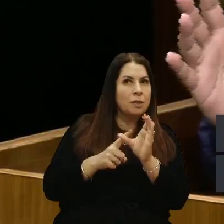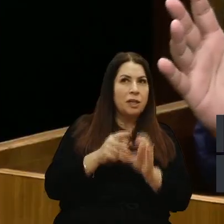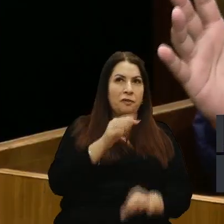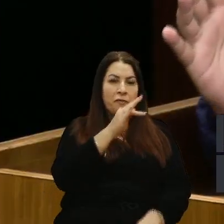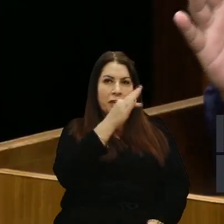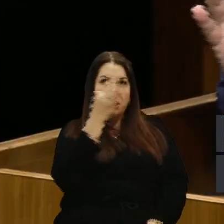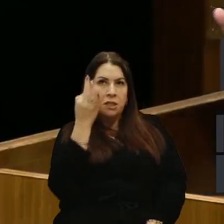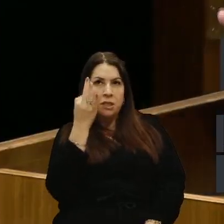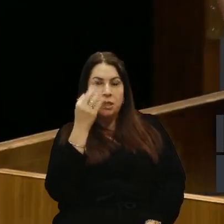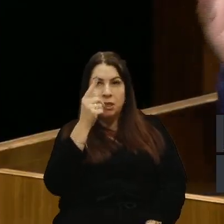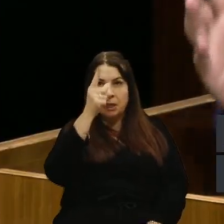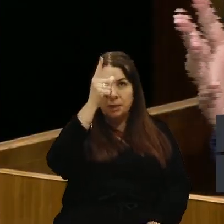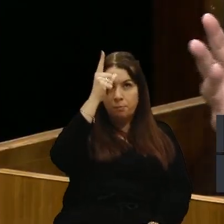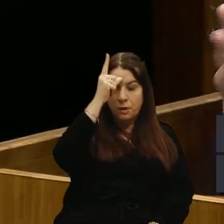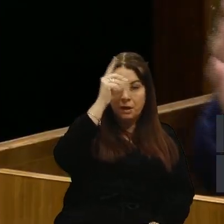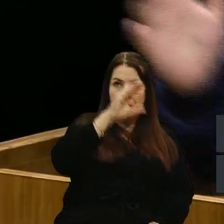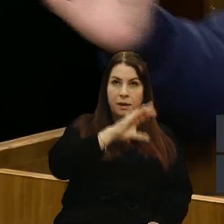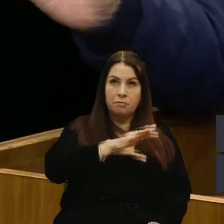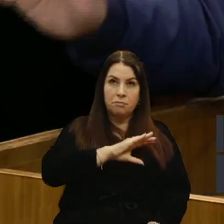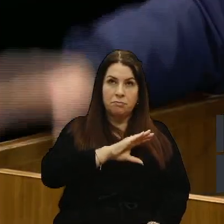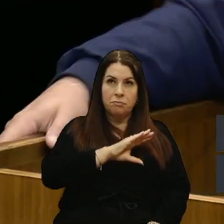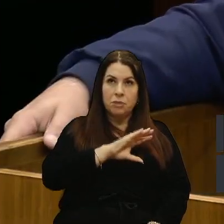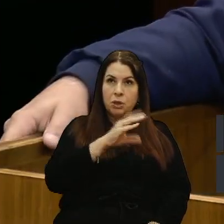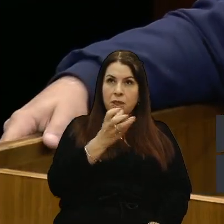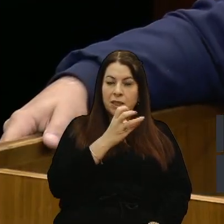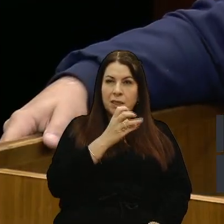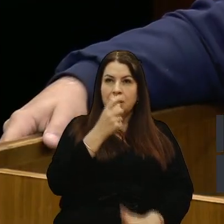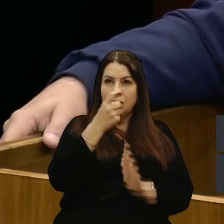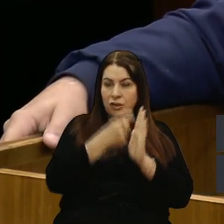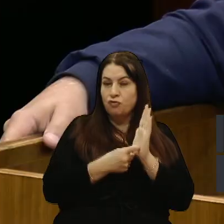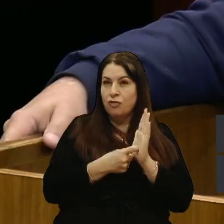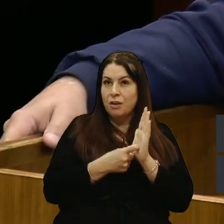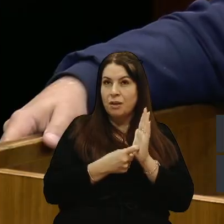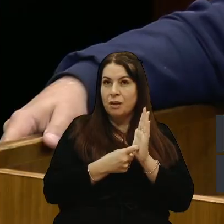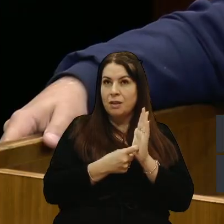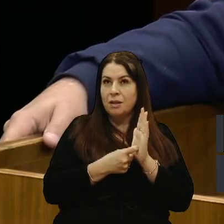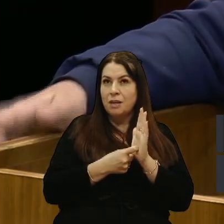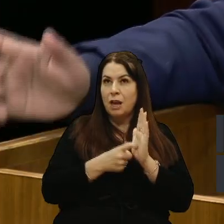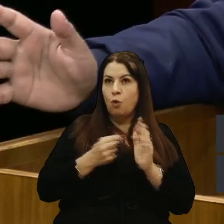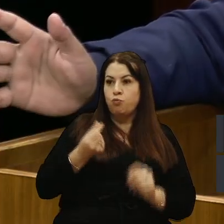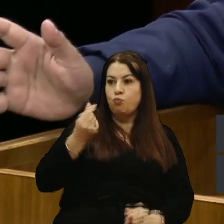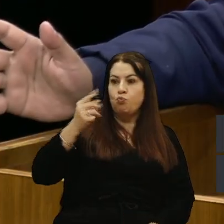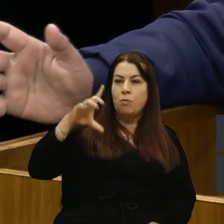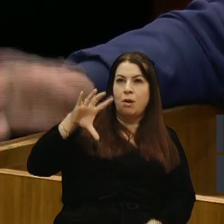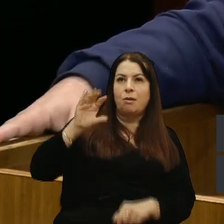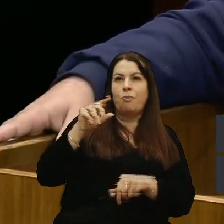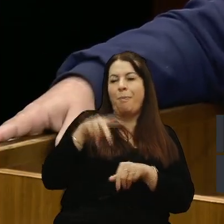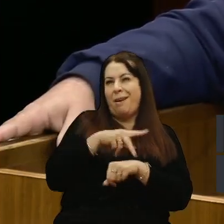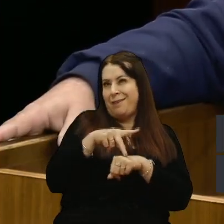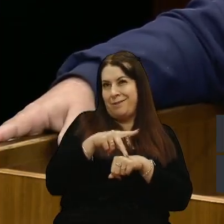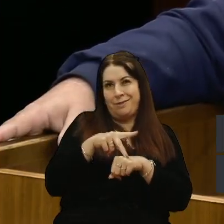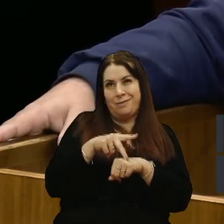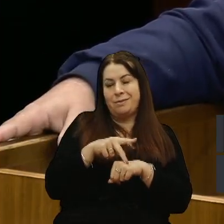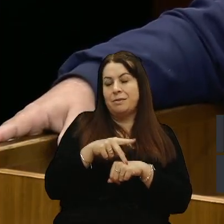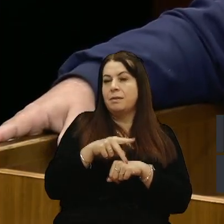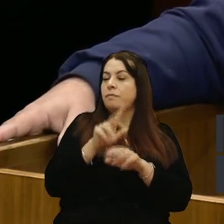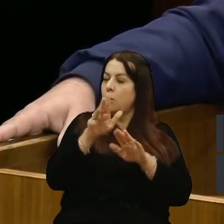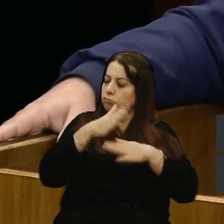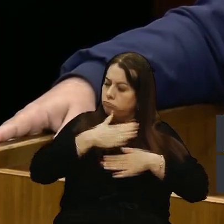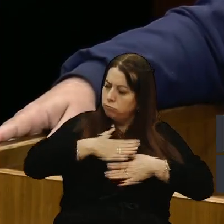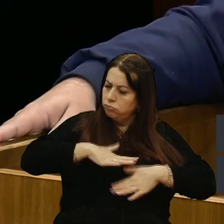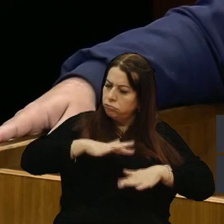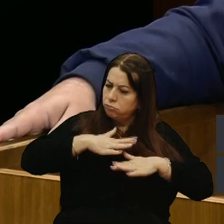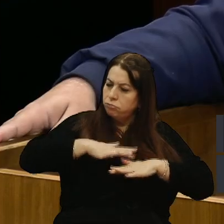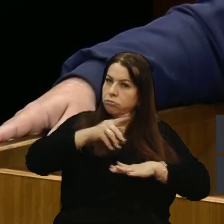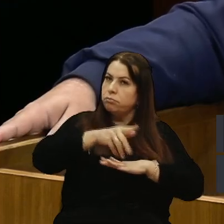francês, alemão e canadense, que estão querendo taxar as superfortunas daquele país. Não, gente, vocês se acalmem.